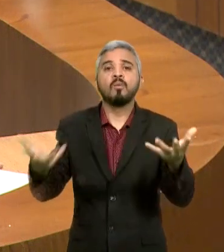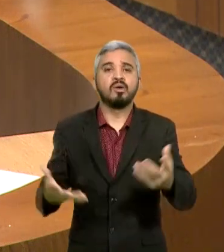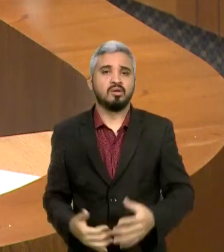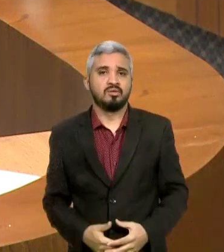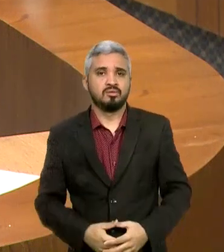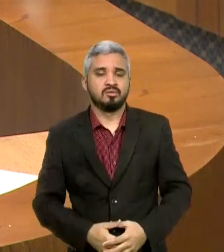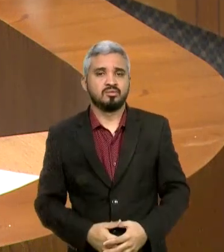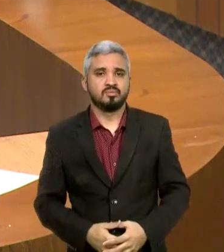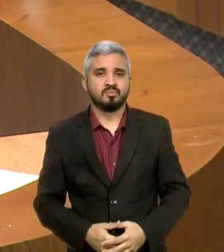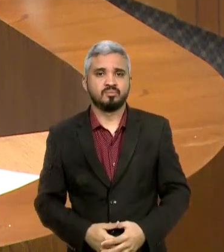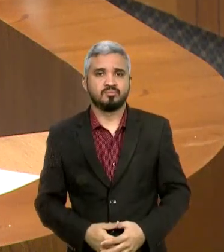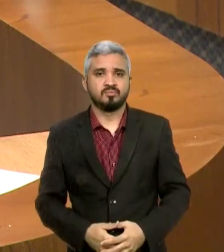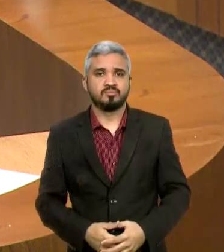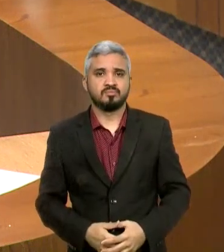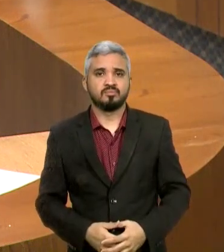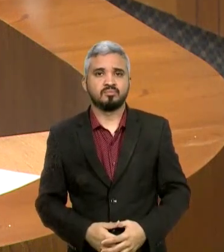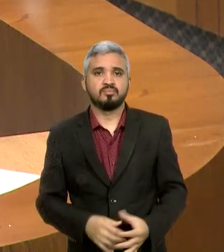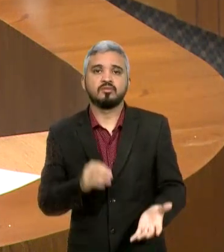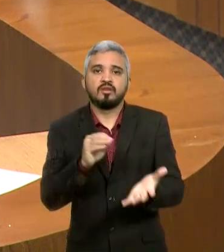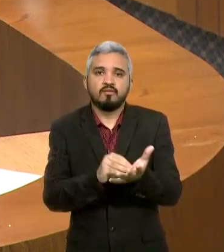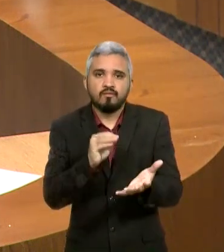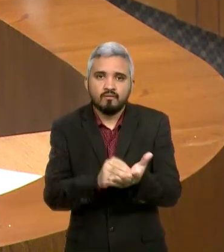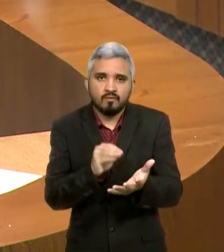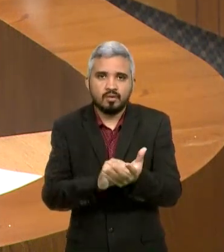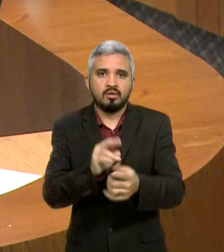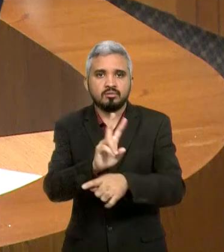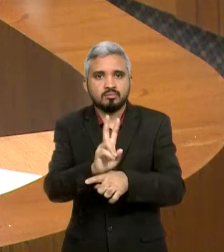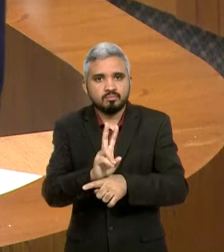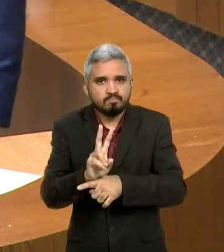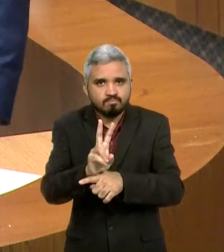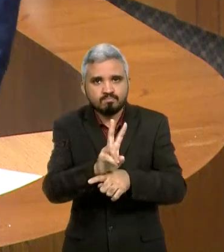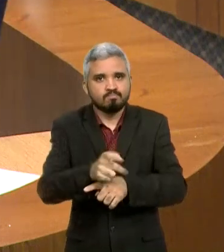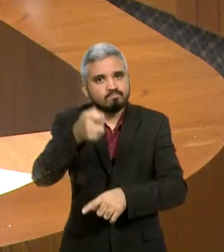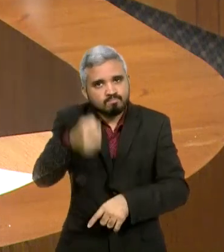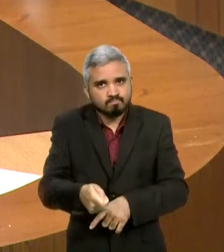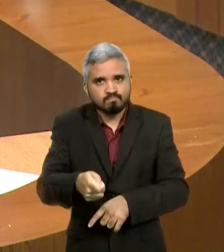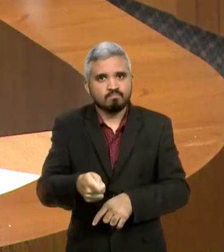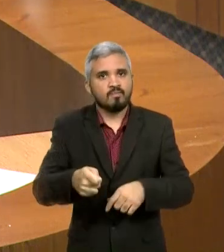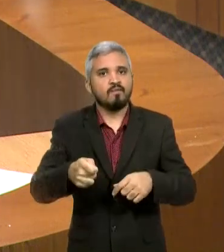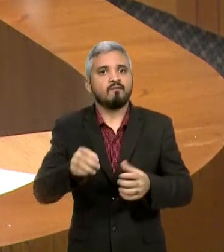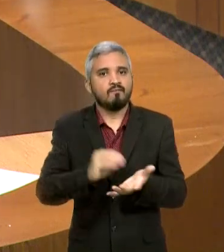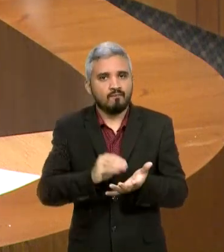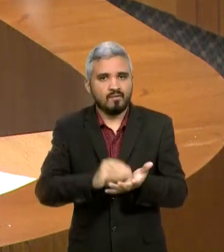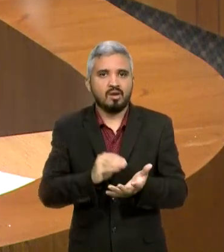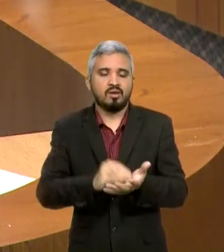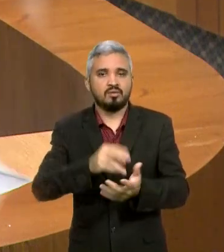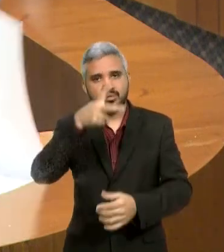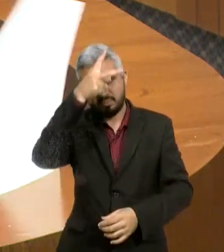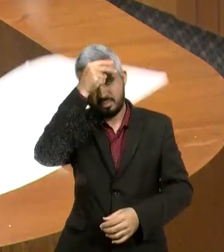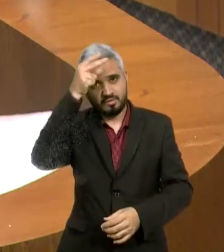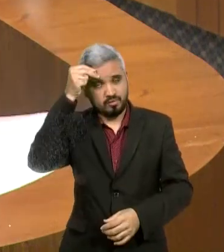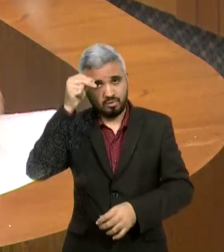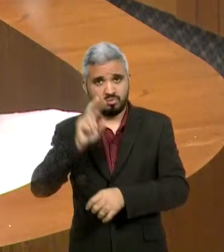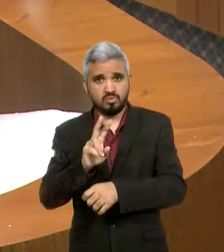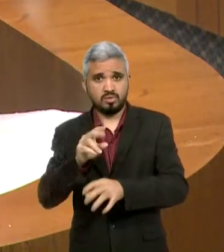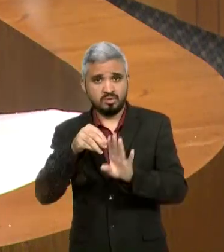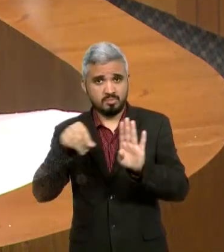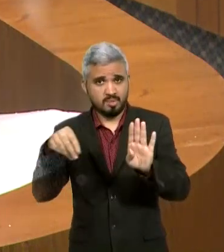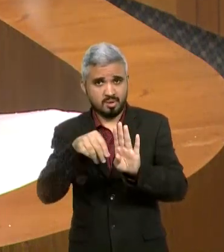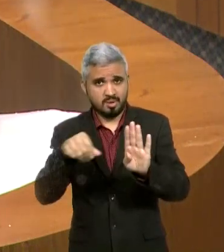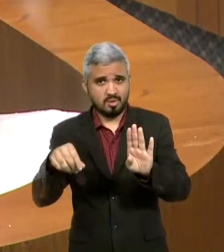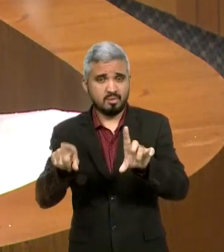Falta de fiscalização da Prefeitura de Barreirinhas e ICMBio.